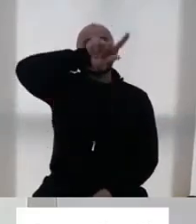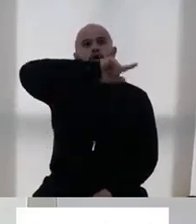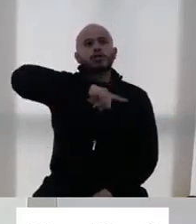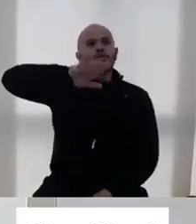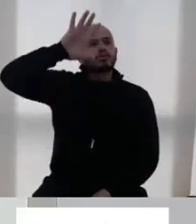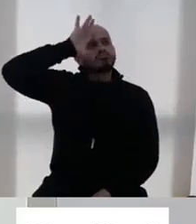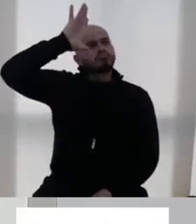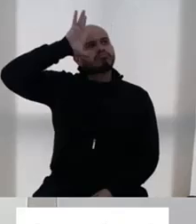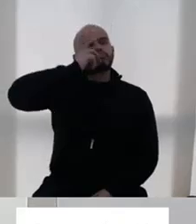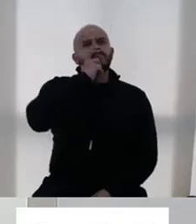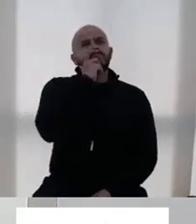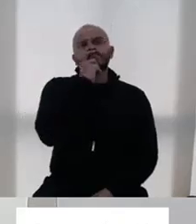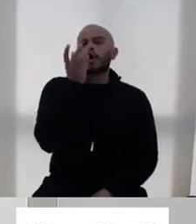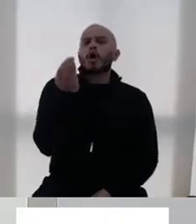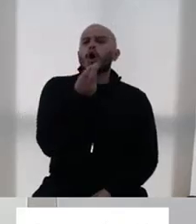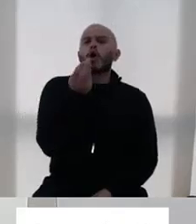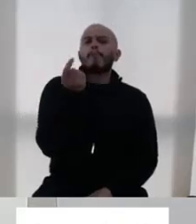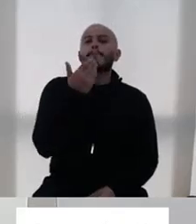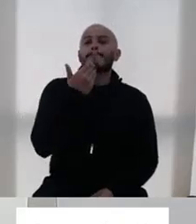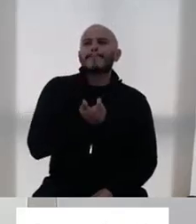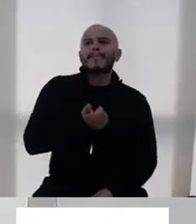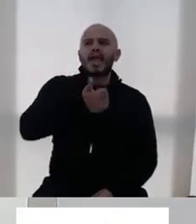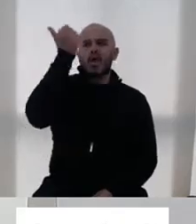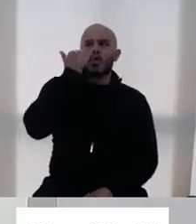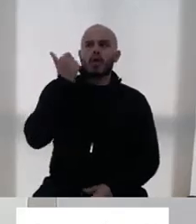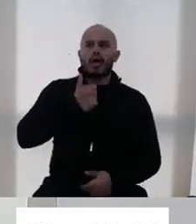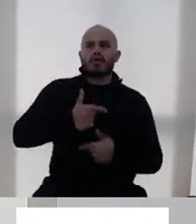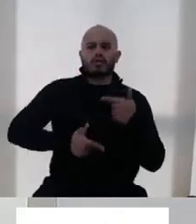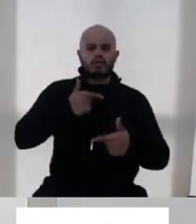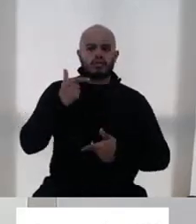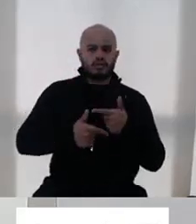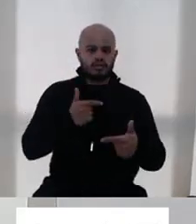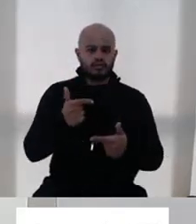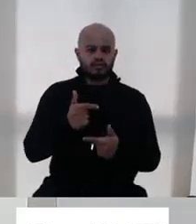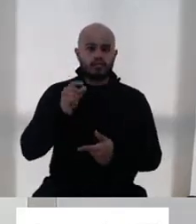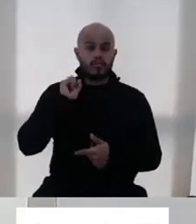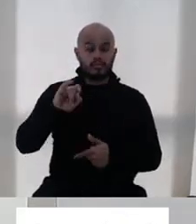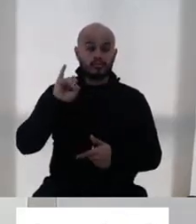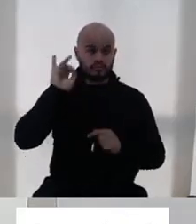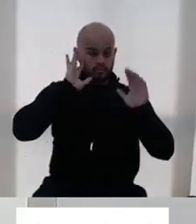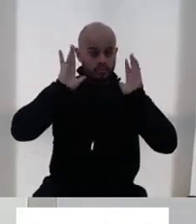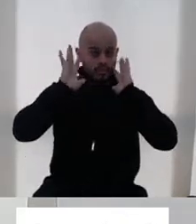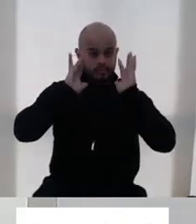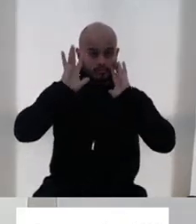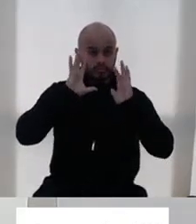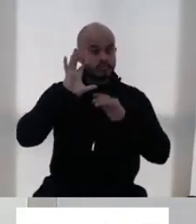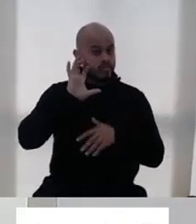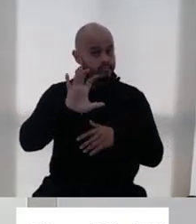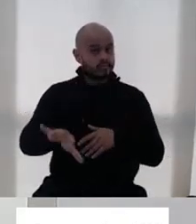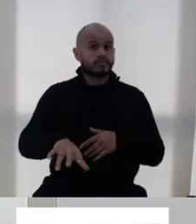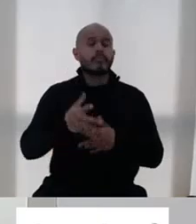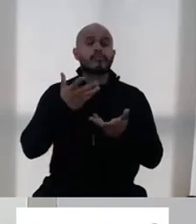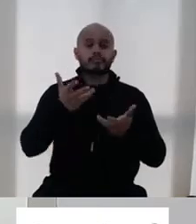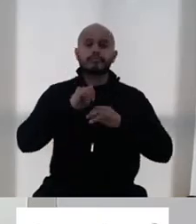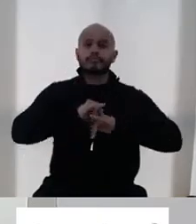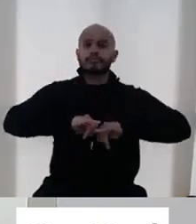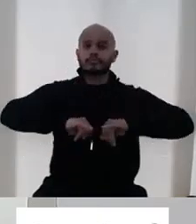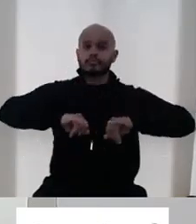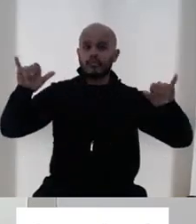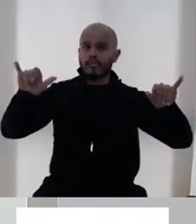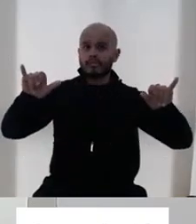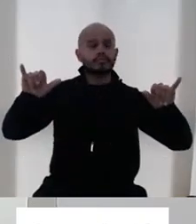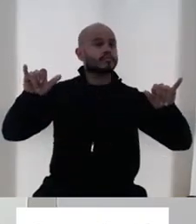posso fazer para melhorar essa carreira. E, pensando assim, eu venho aqui para falar para vocês,